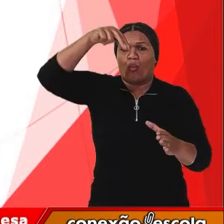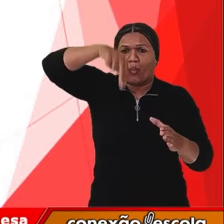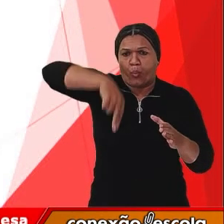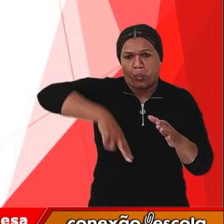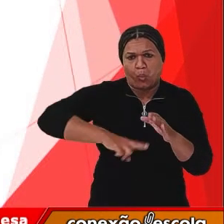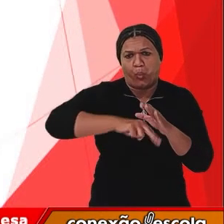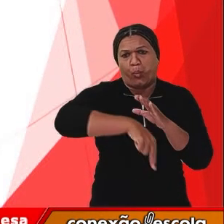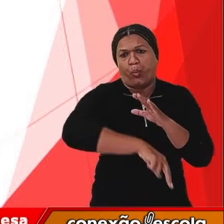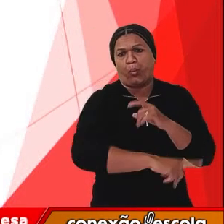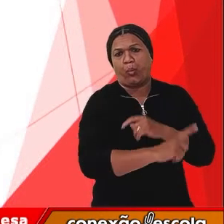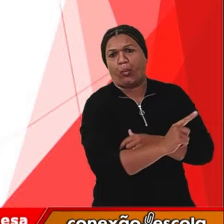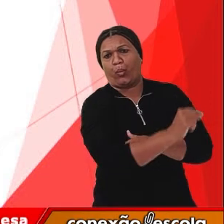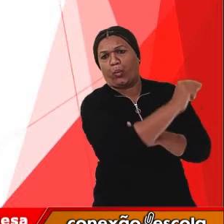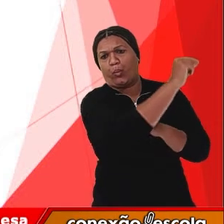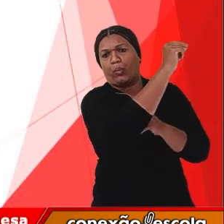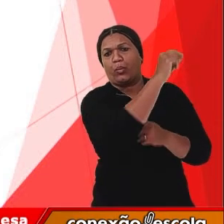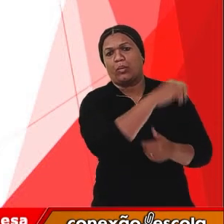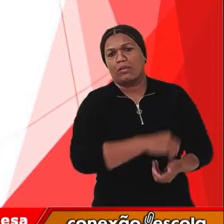e